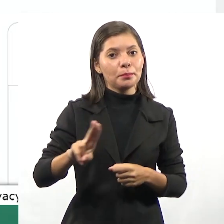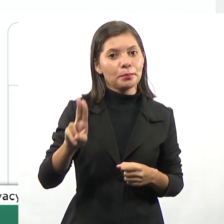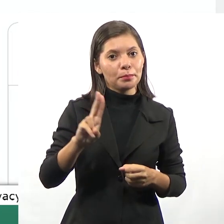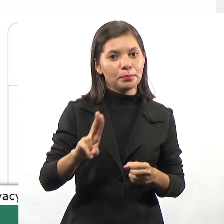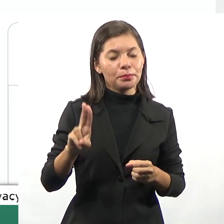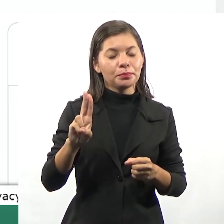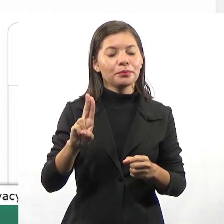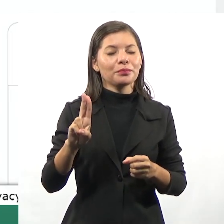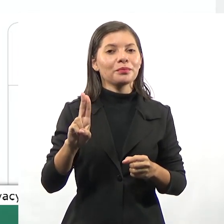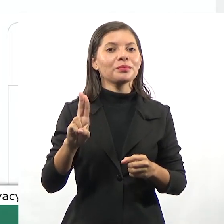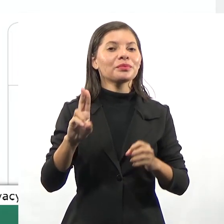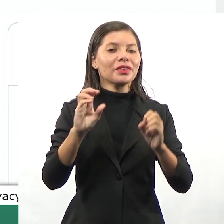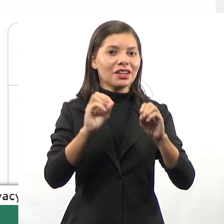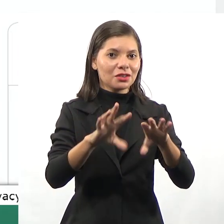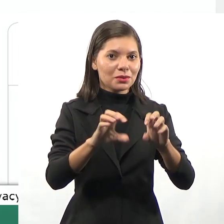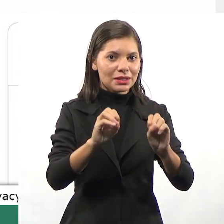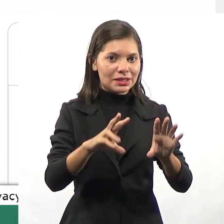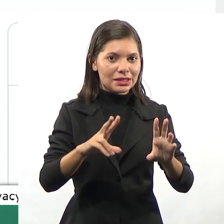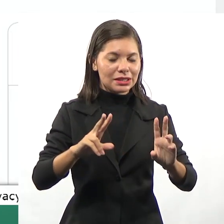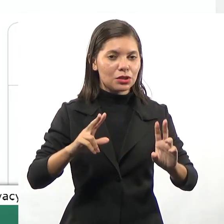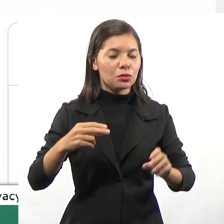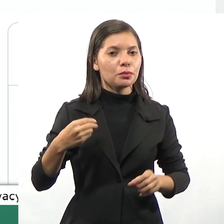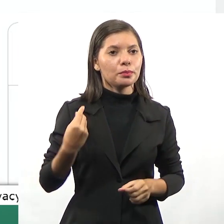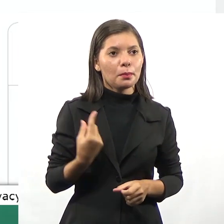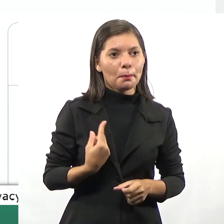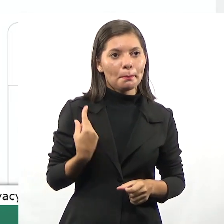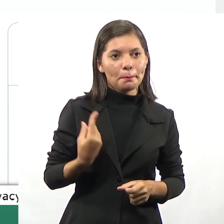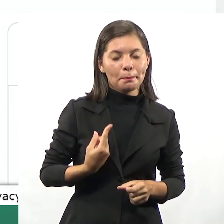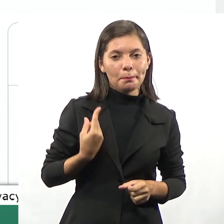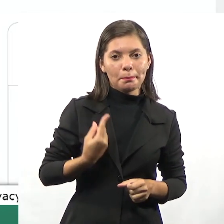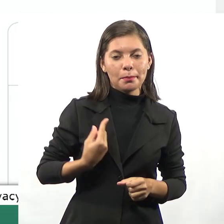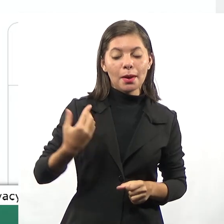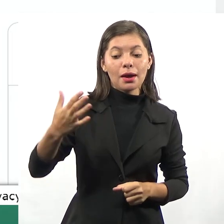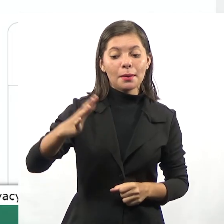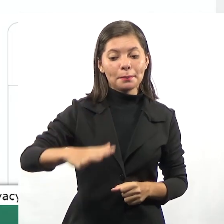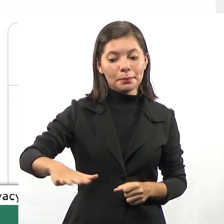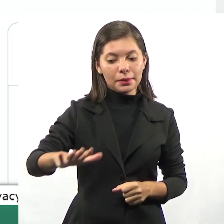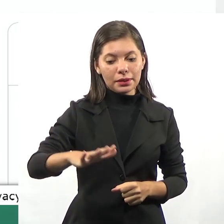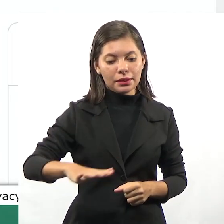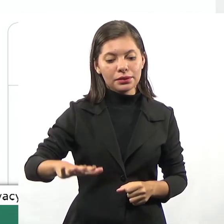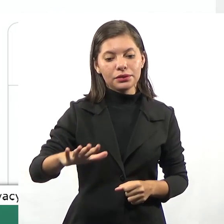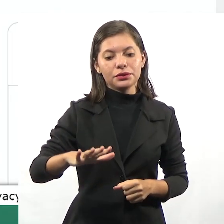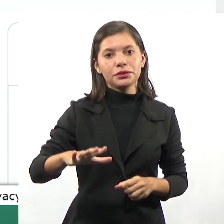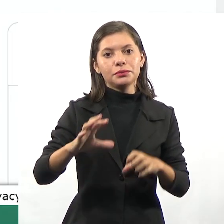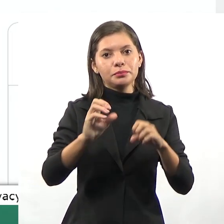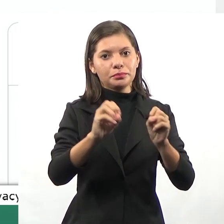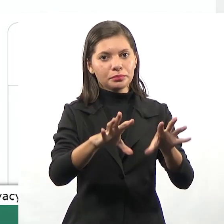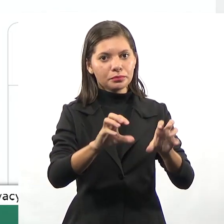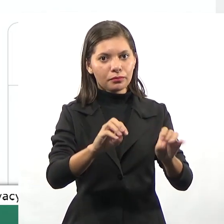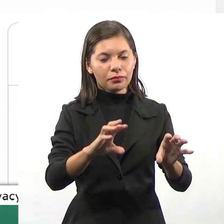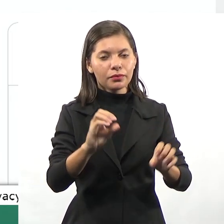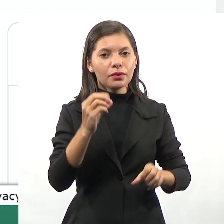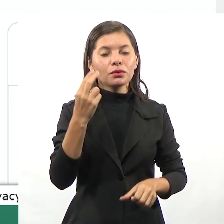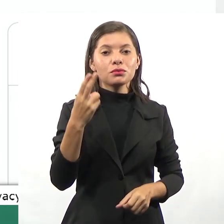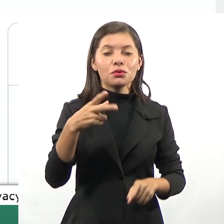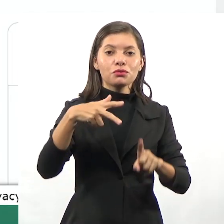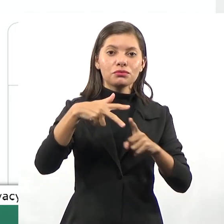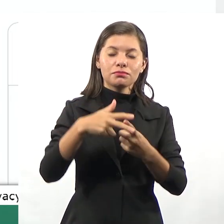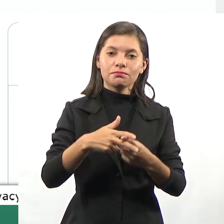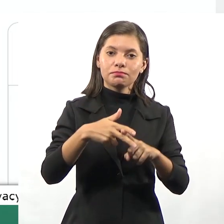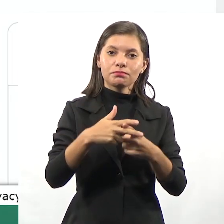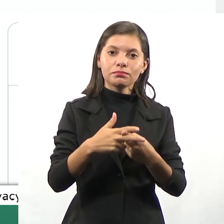uso do ensino pessoal, seja para o ambiente educacional, ou seja ainda como ferramenta